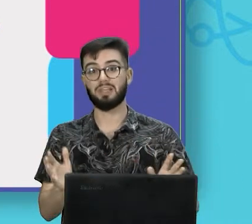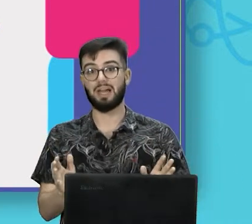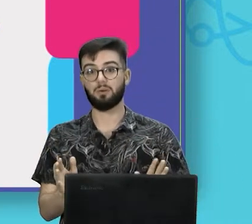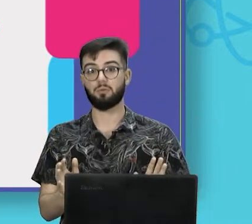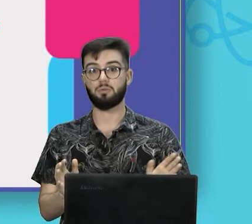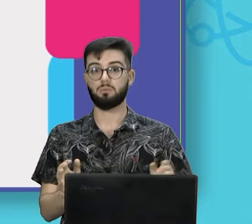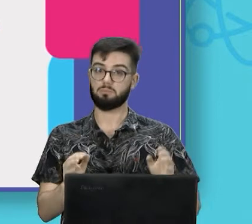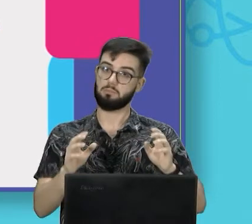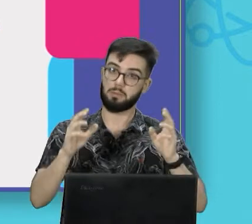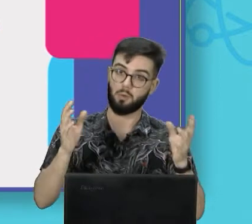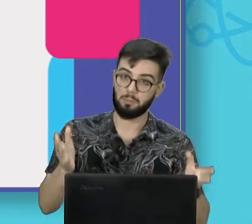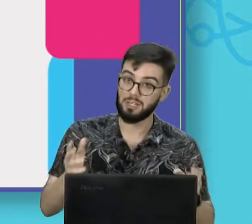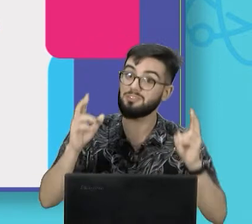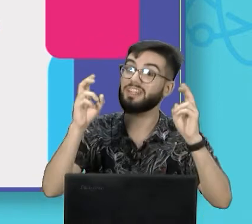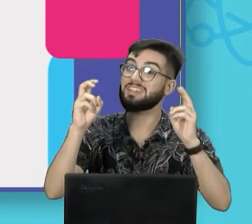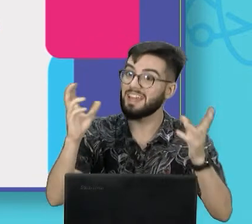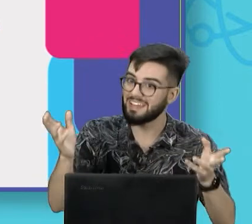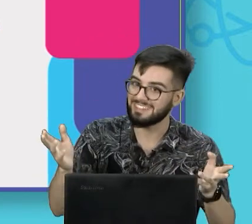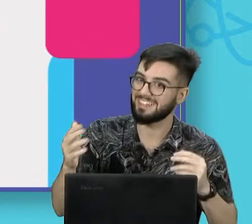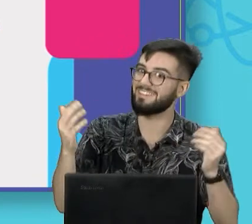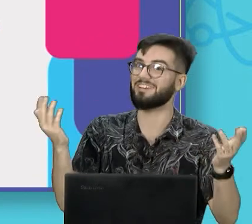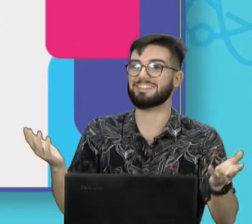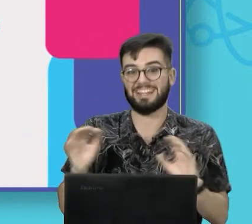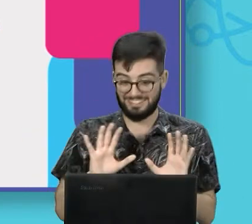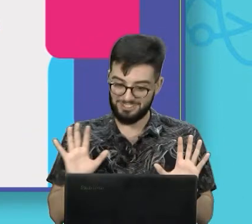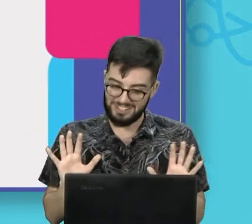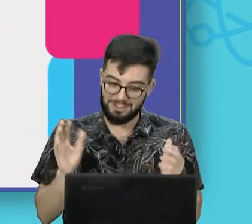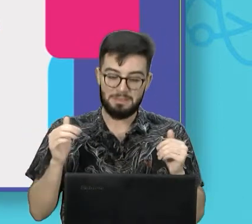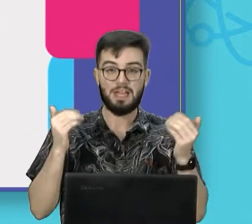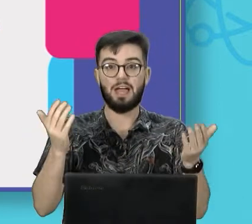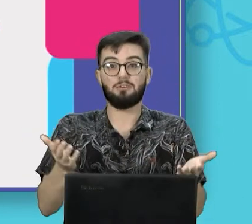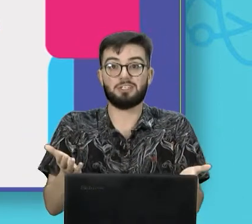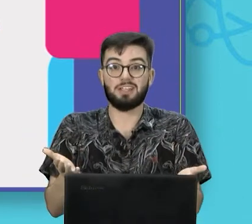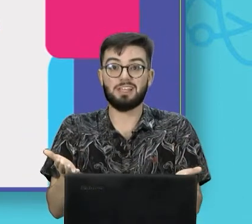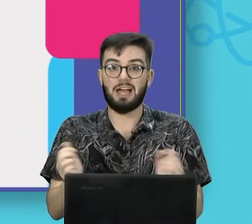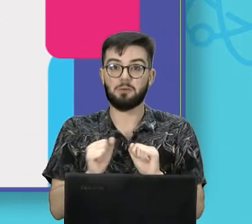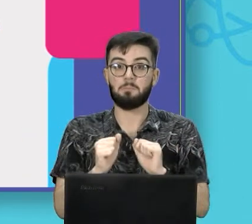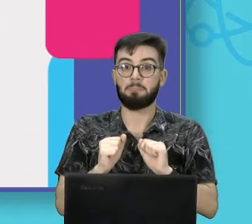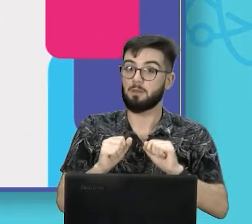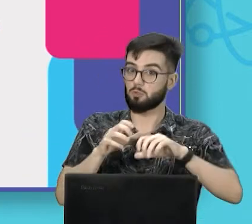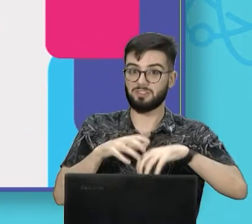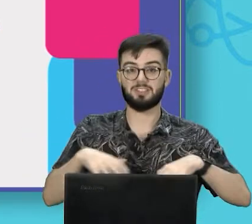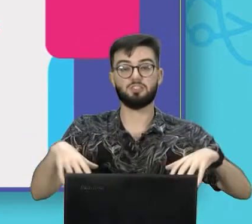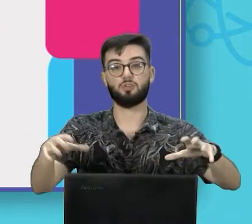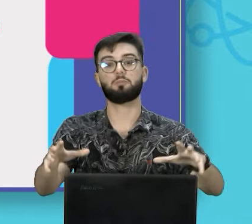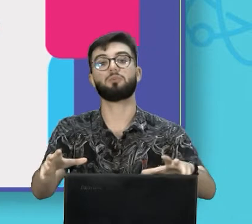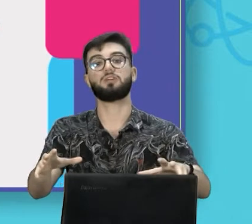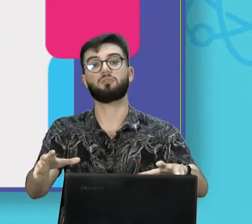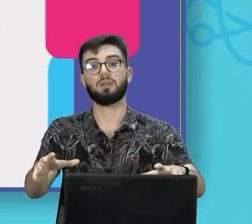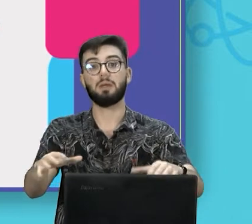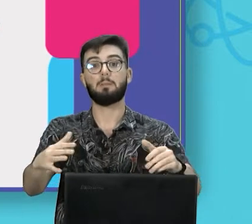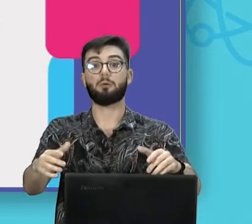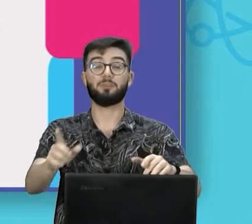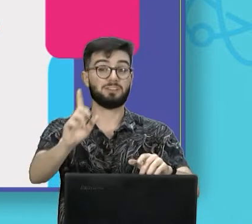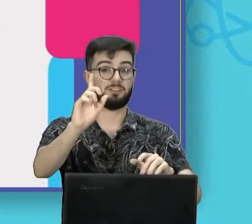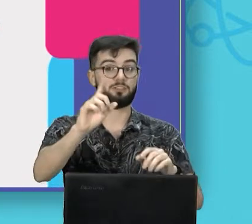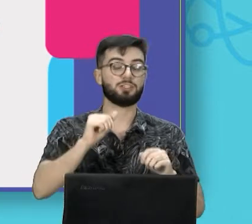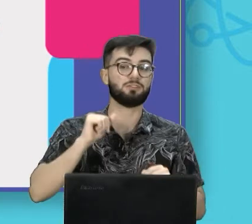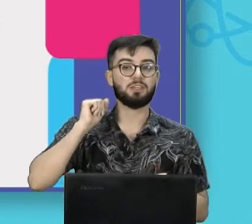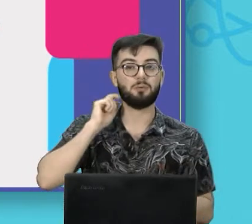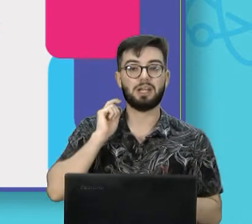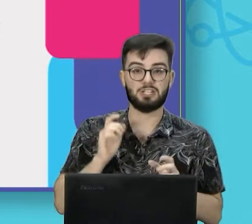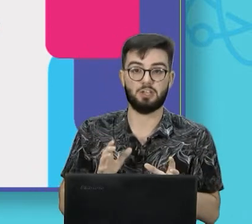agora o estado é Laico pelo menos em pé viu sobre isso na teoria é o estado é Laico todas as religiões podiam ser